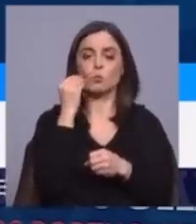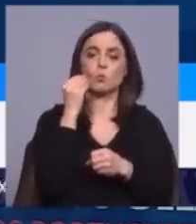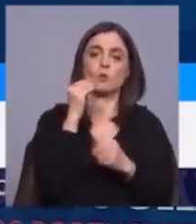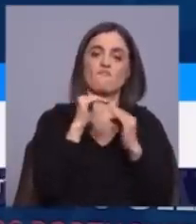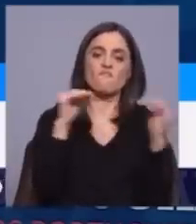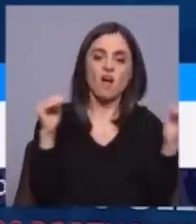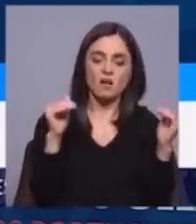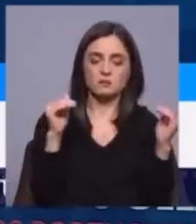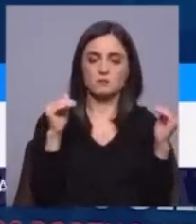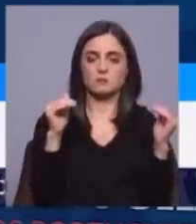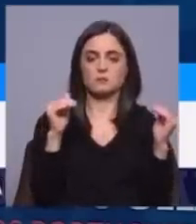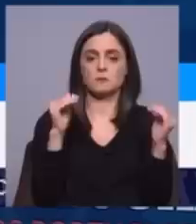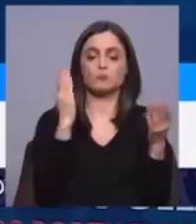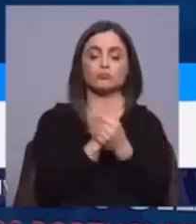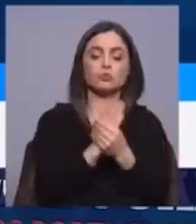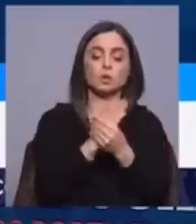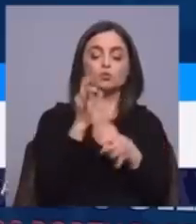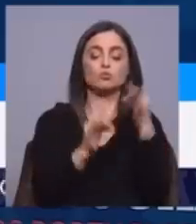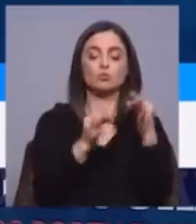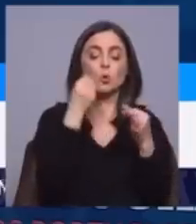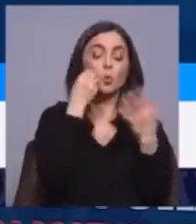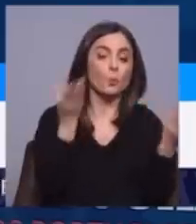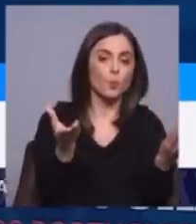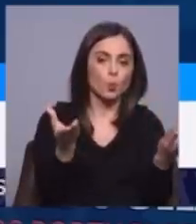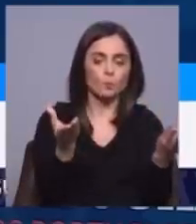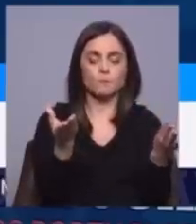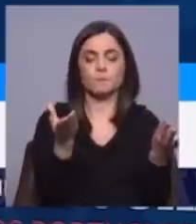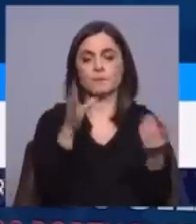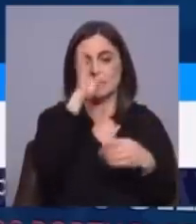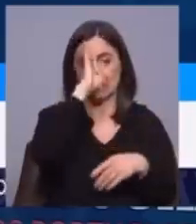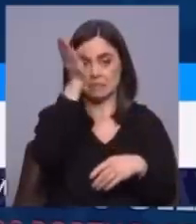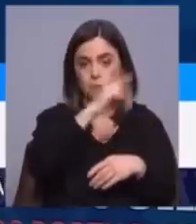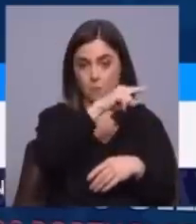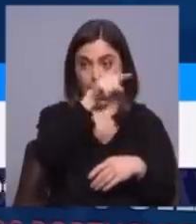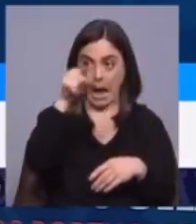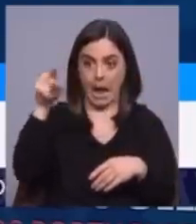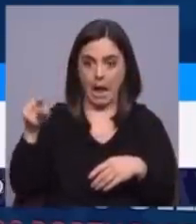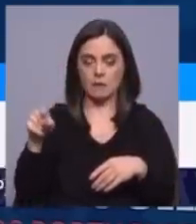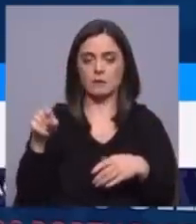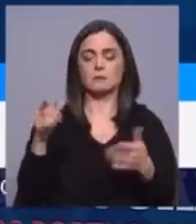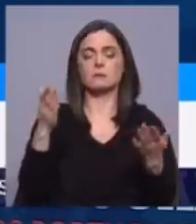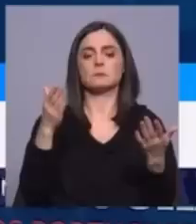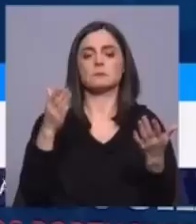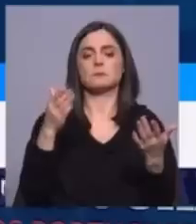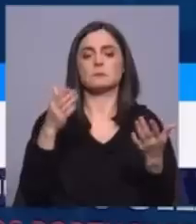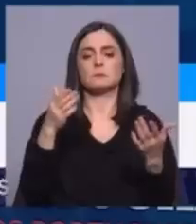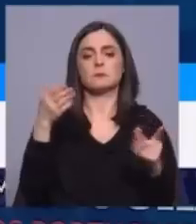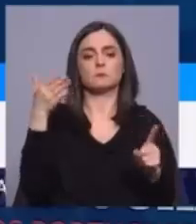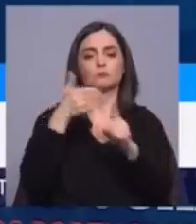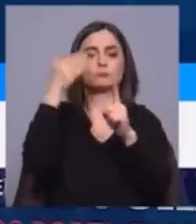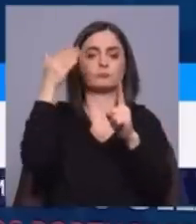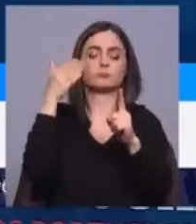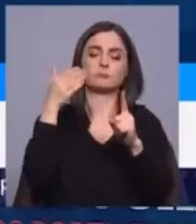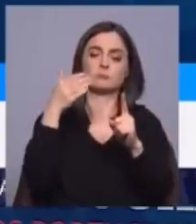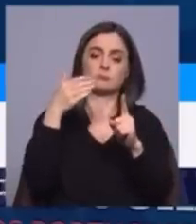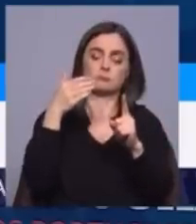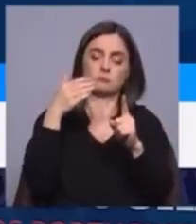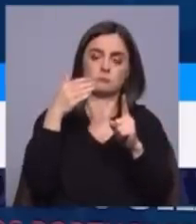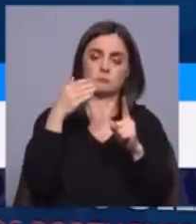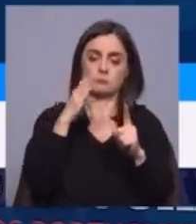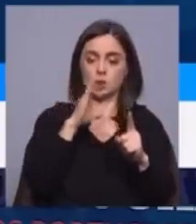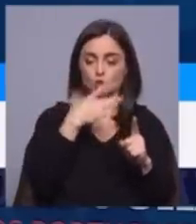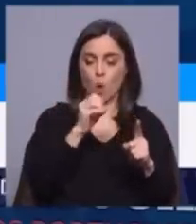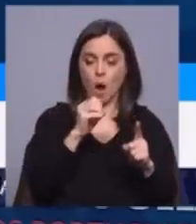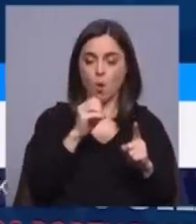encontram muitos destes processos judiciais a que me referi sabemos que elas existem e que visam Pelo menos segundo as notícias João